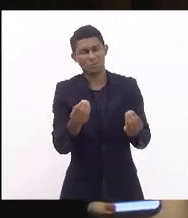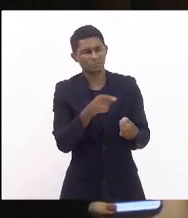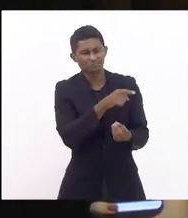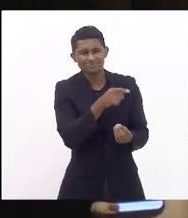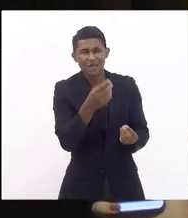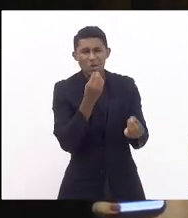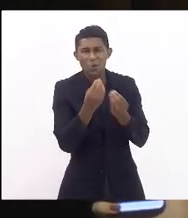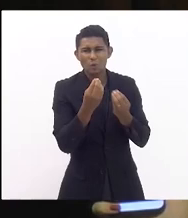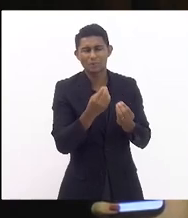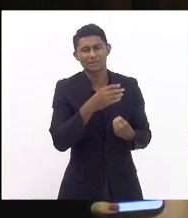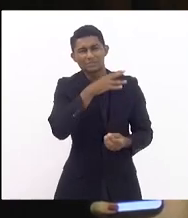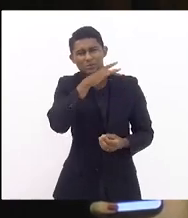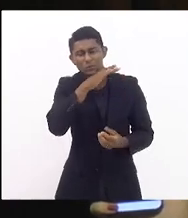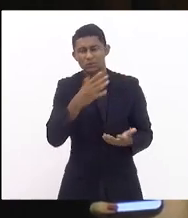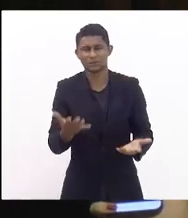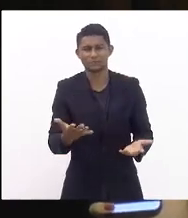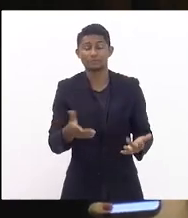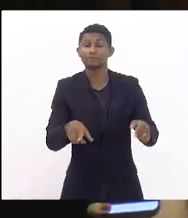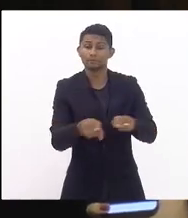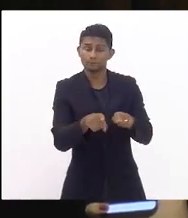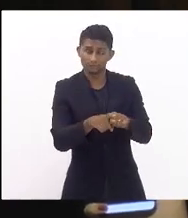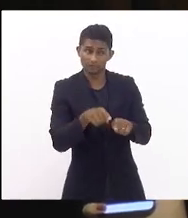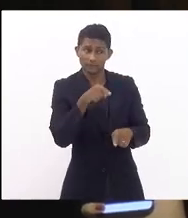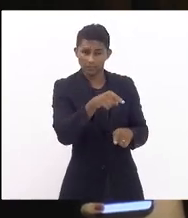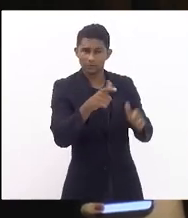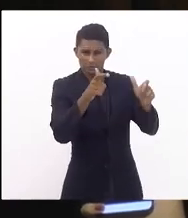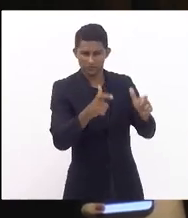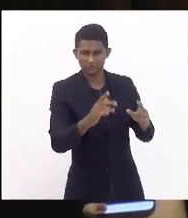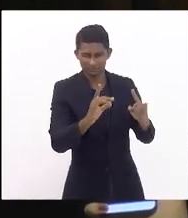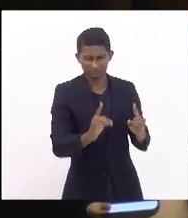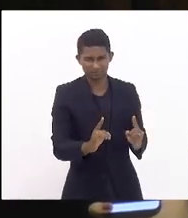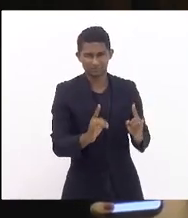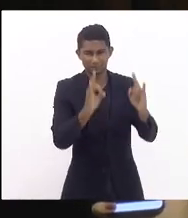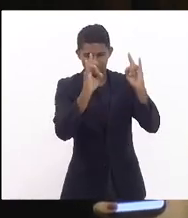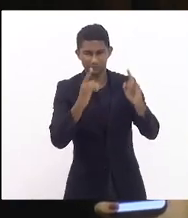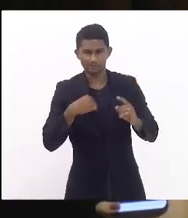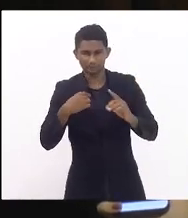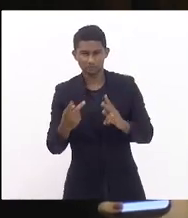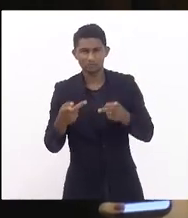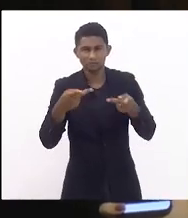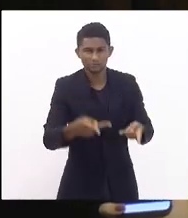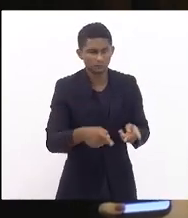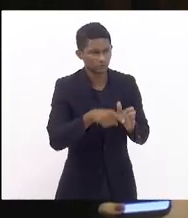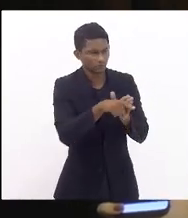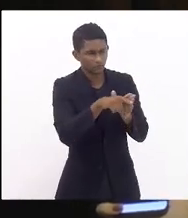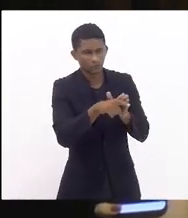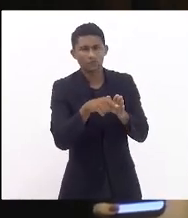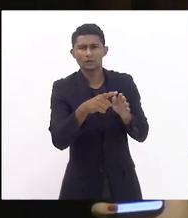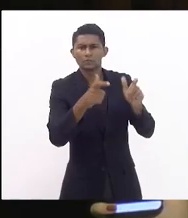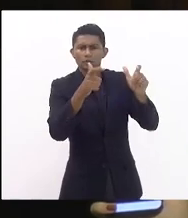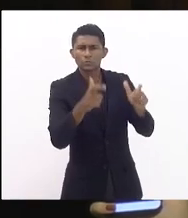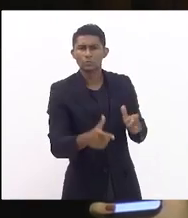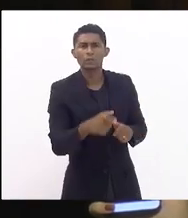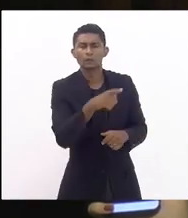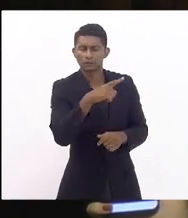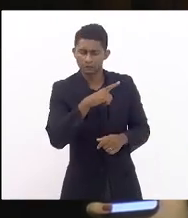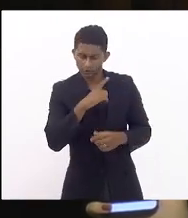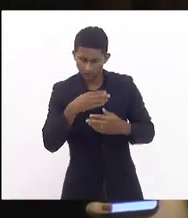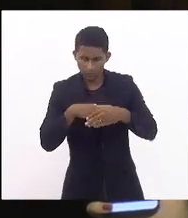estive fazendo as minhas fiscalizações, é o local também, deputado Valdec, onde estão